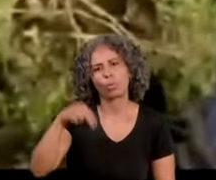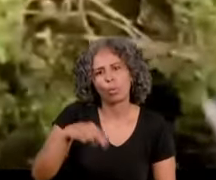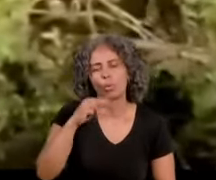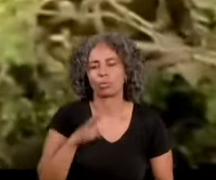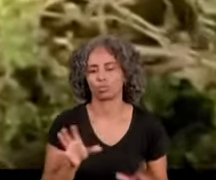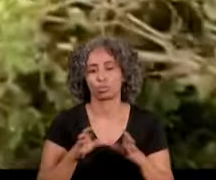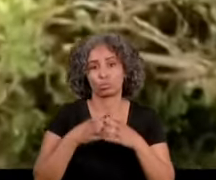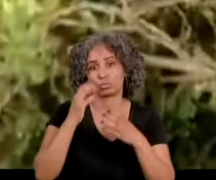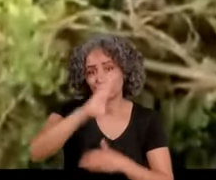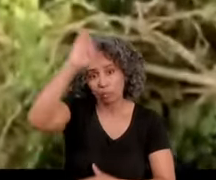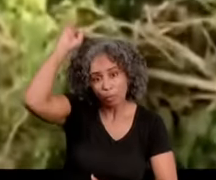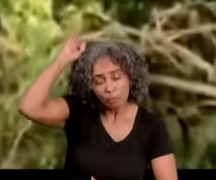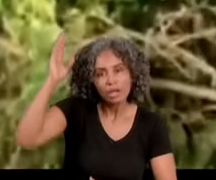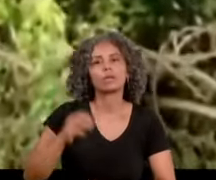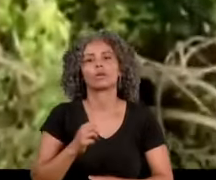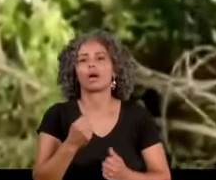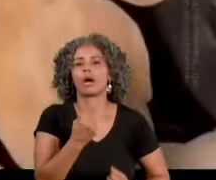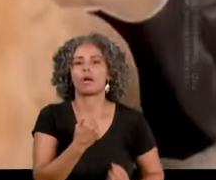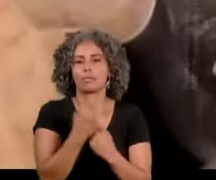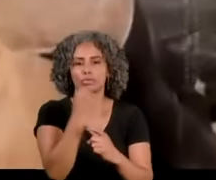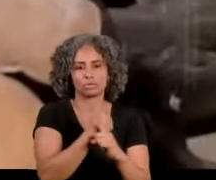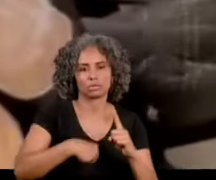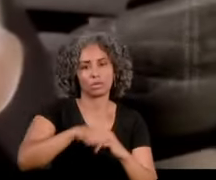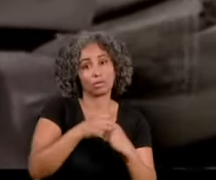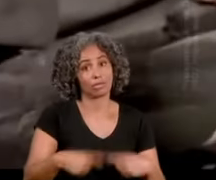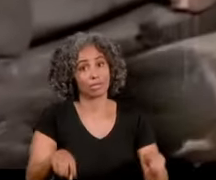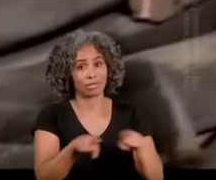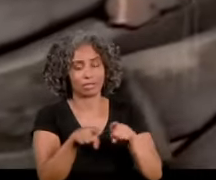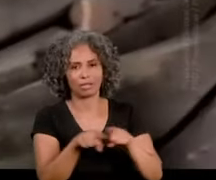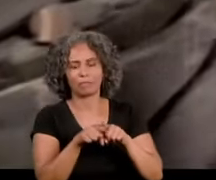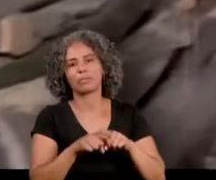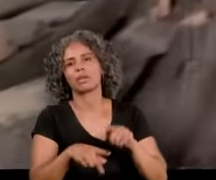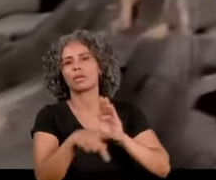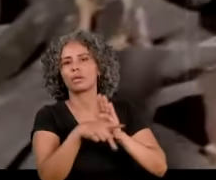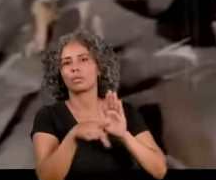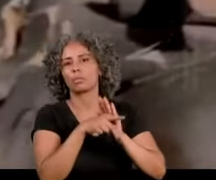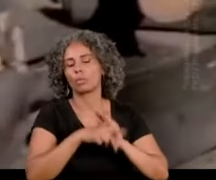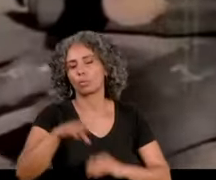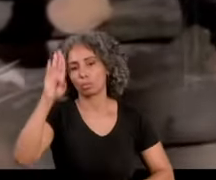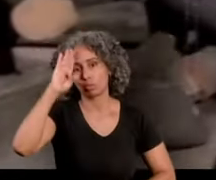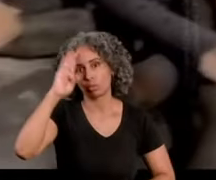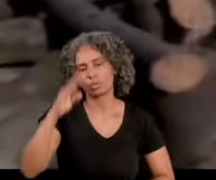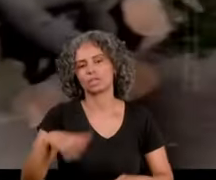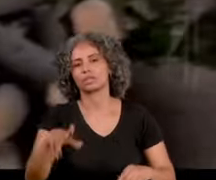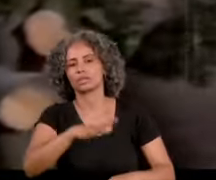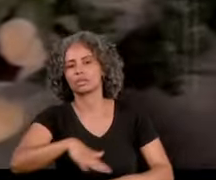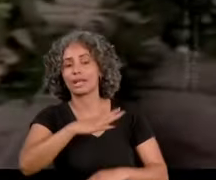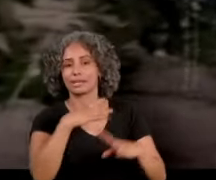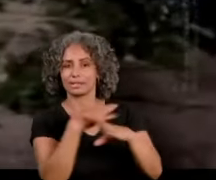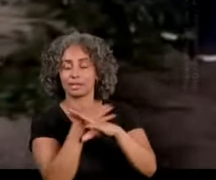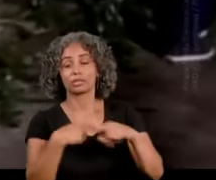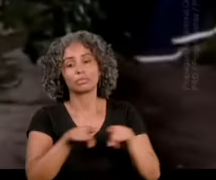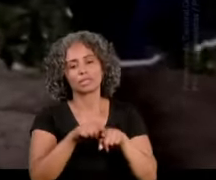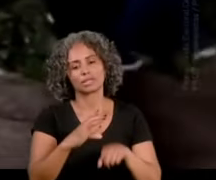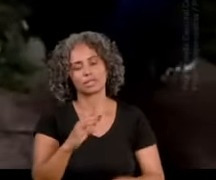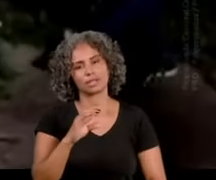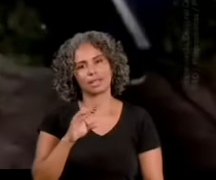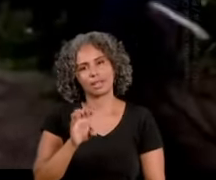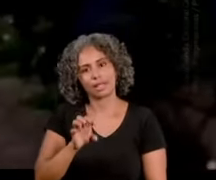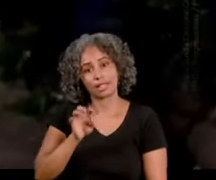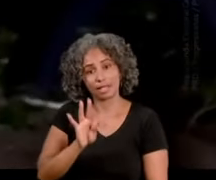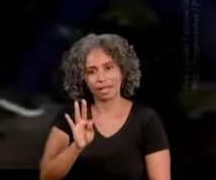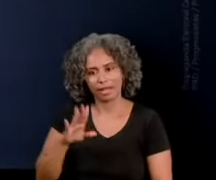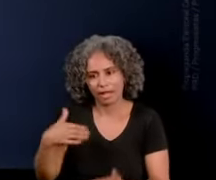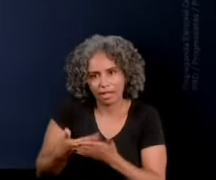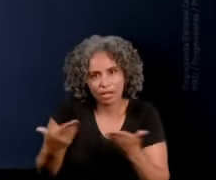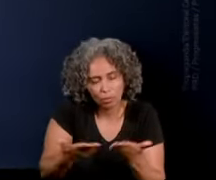a Guarda Civil Metropolitana, o CET. E agora está convocando também a Secretaria da Habitação e a